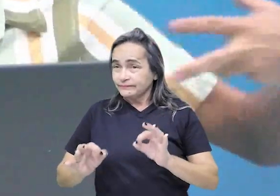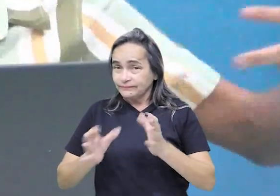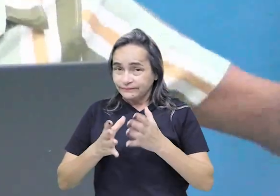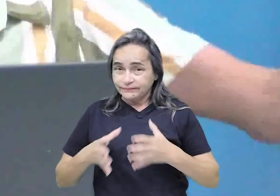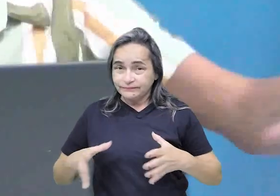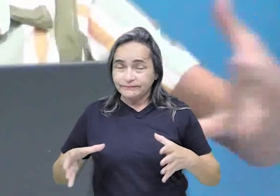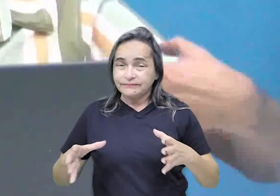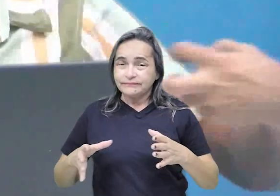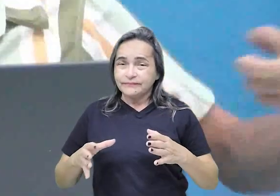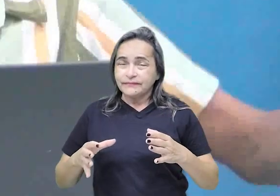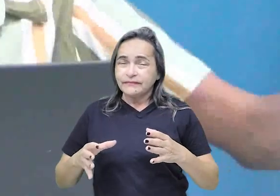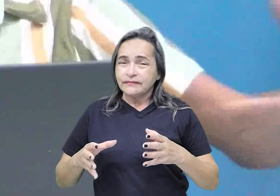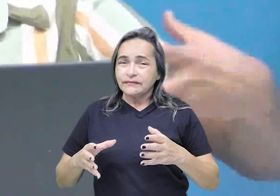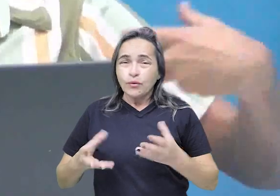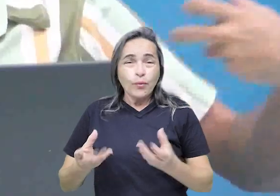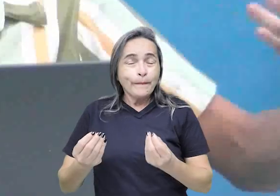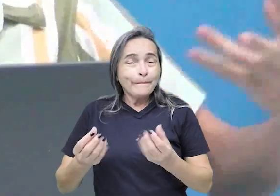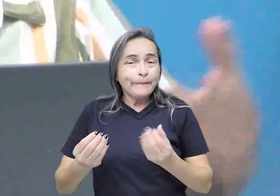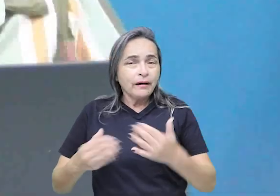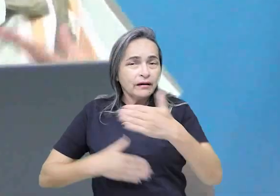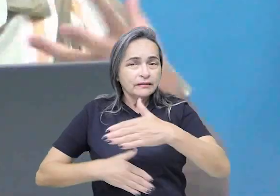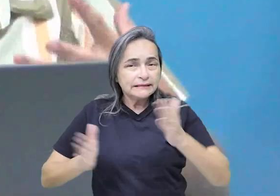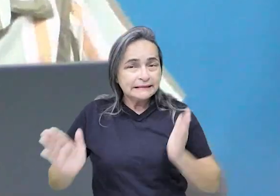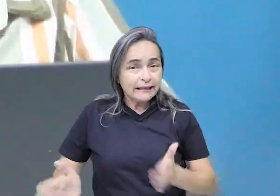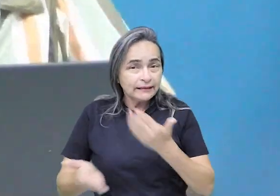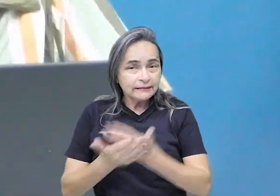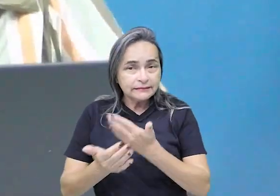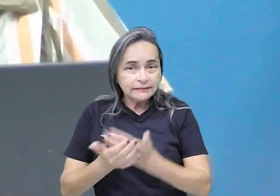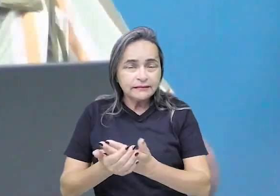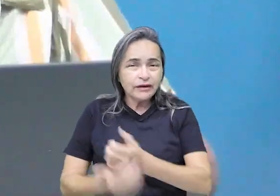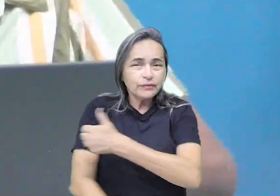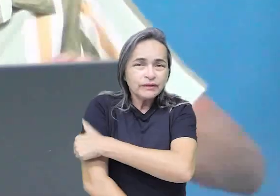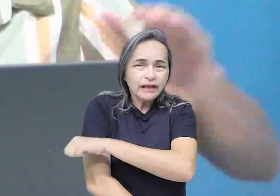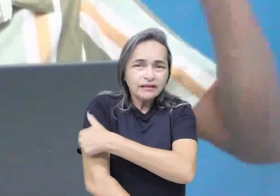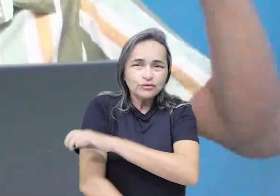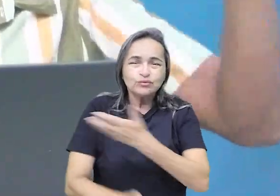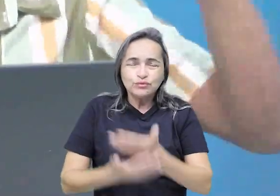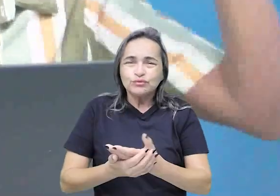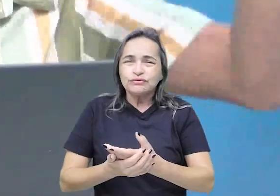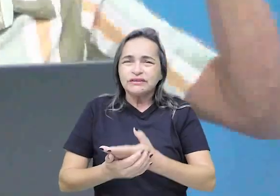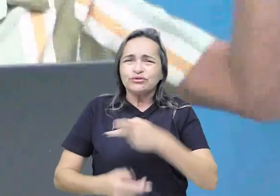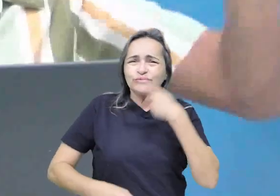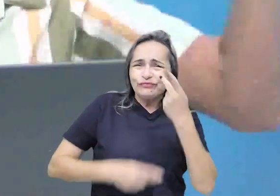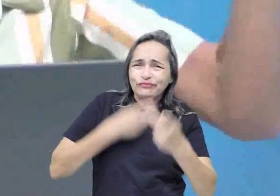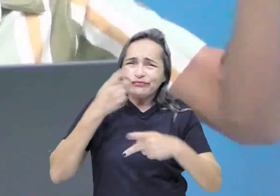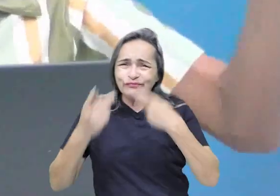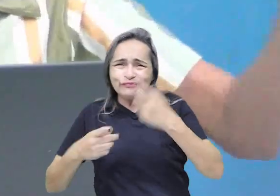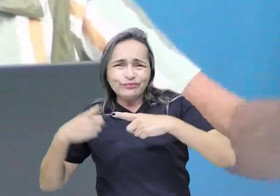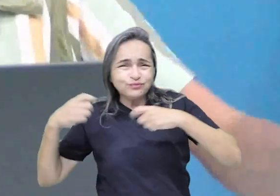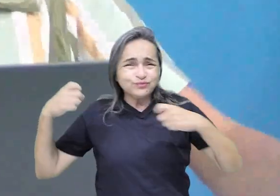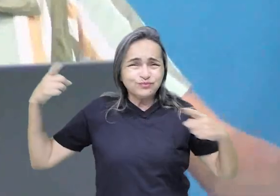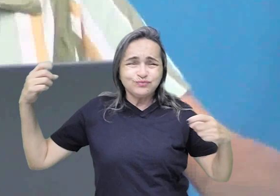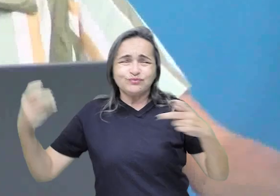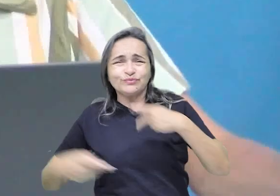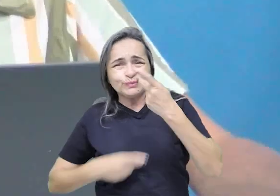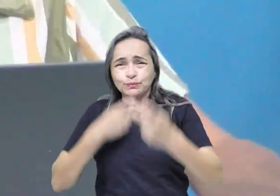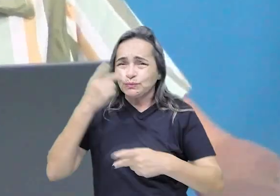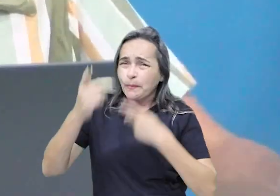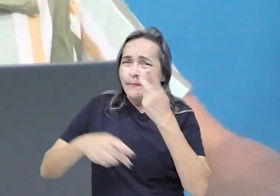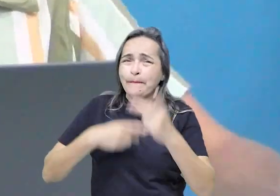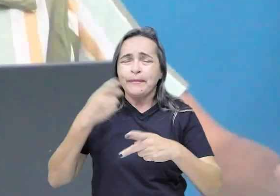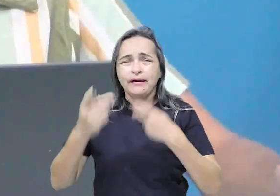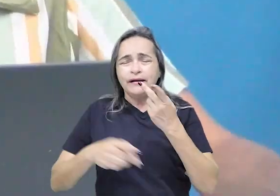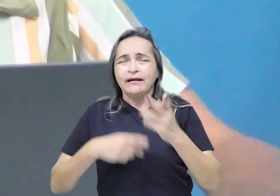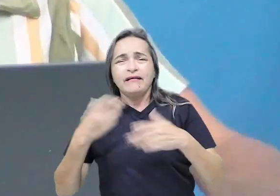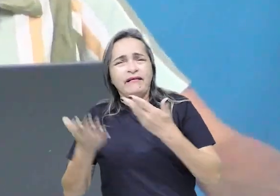aquele caldeirão de alunos, em alguns momentos com muitos decibéis dentro da sala de aula, né? Porque